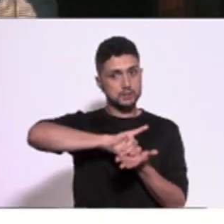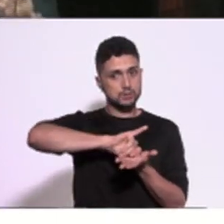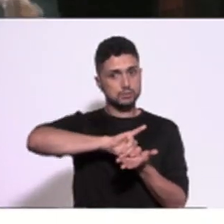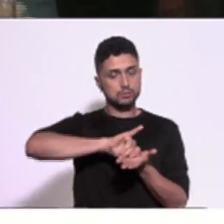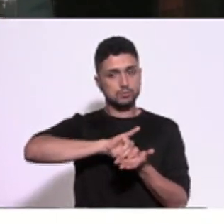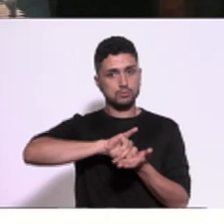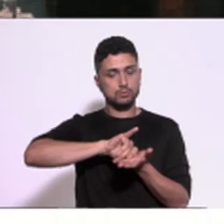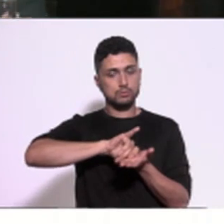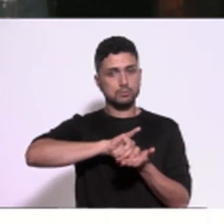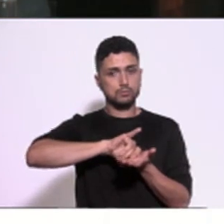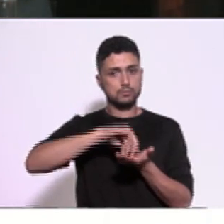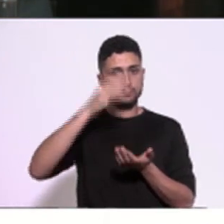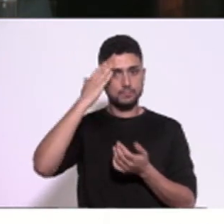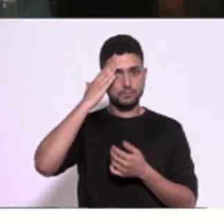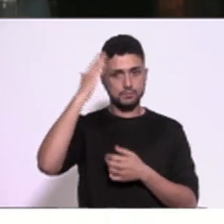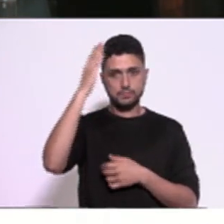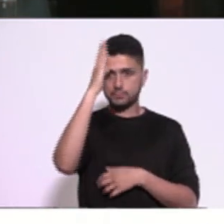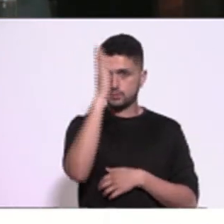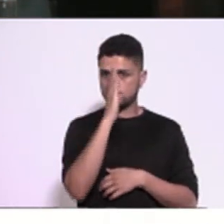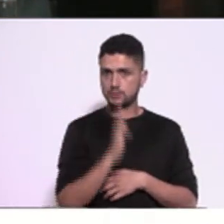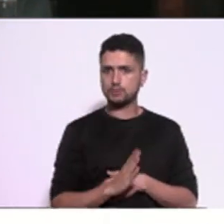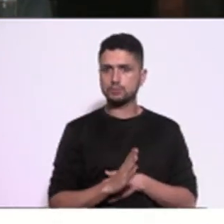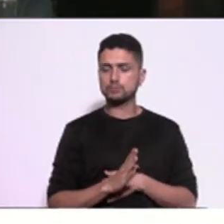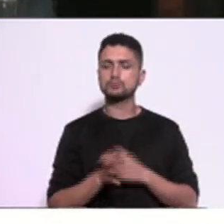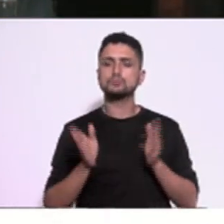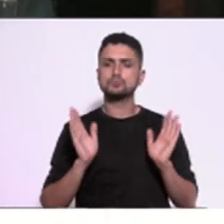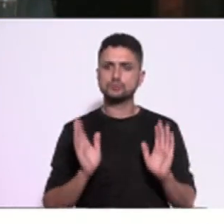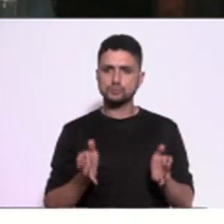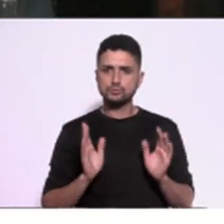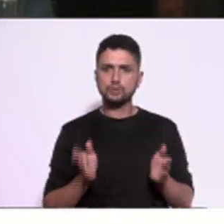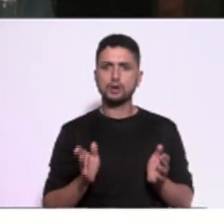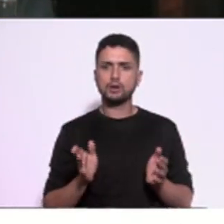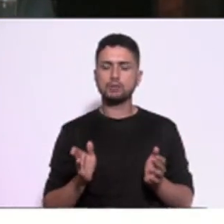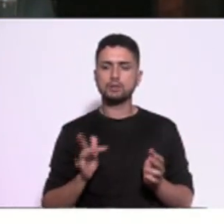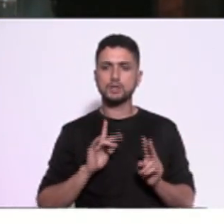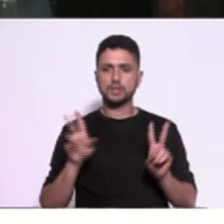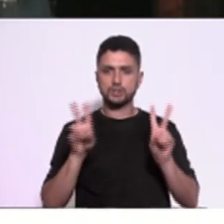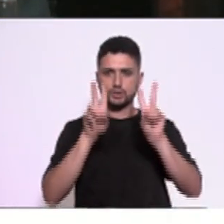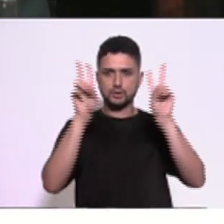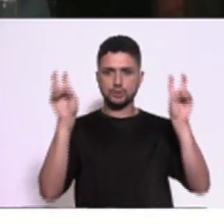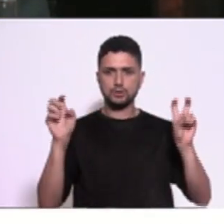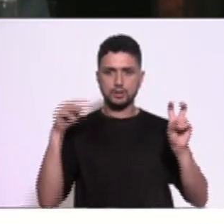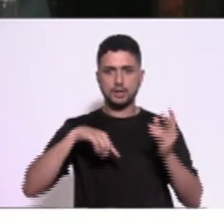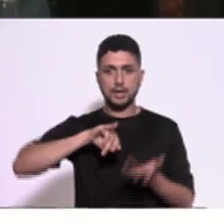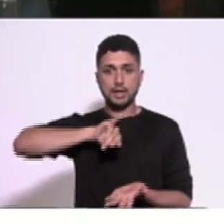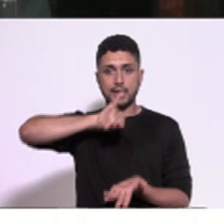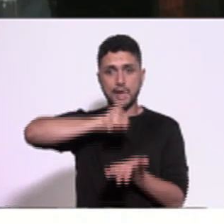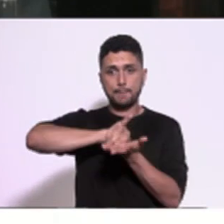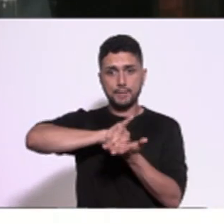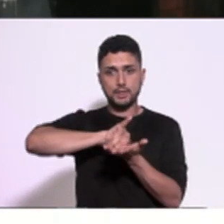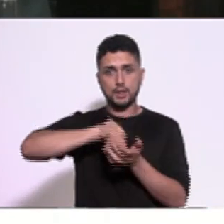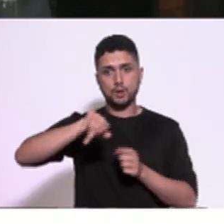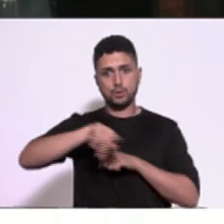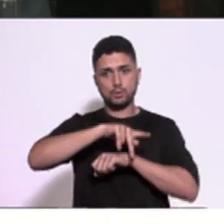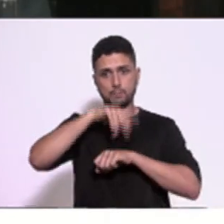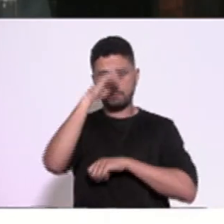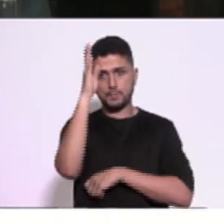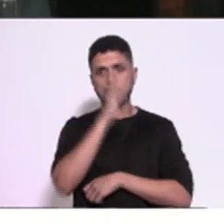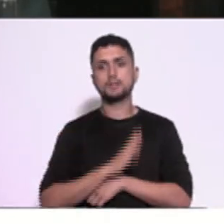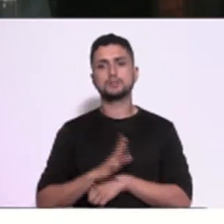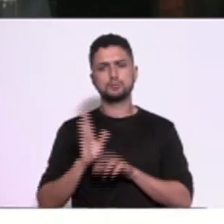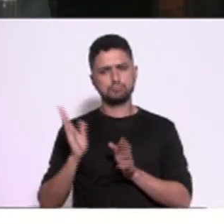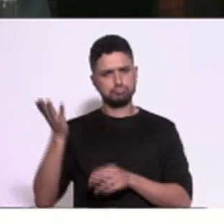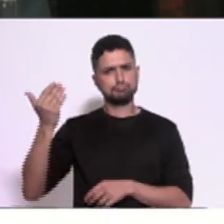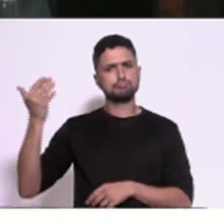e passamos até a usufruir o título de capital da República, porque já